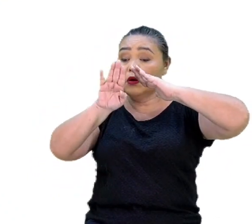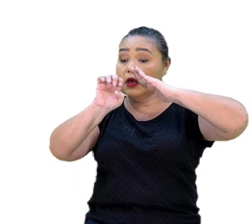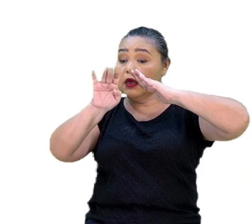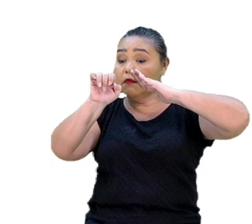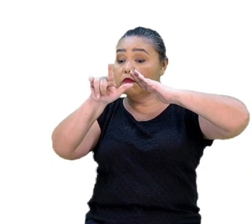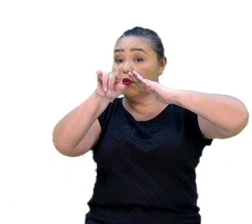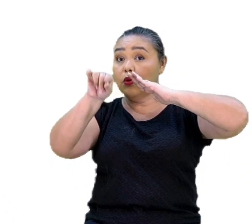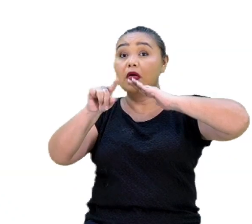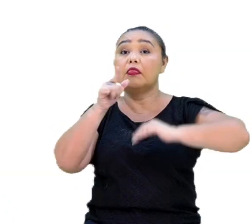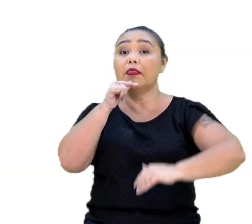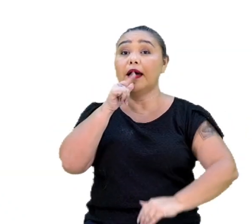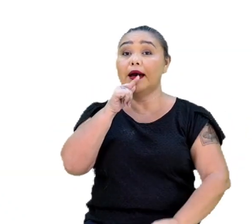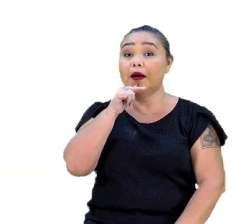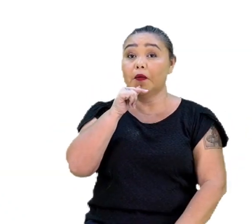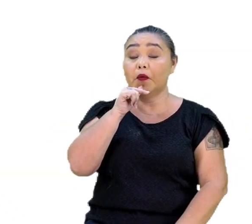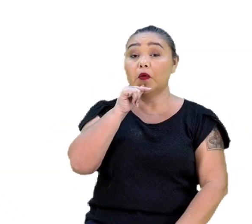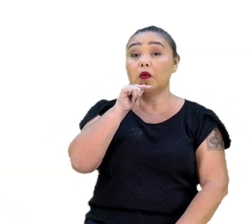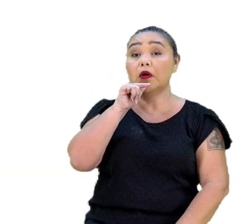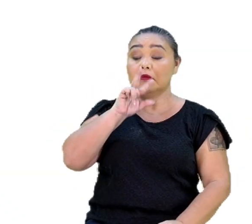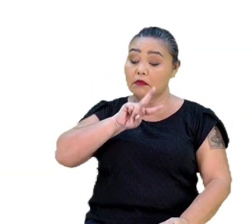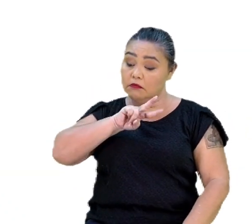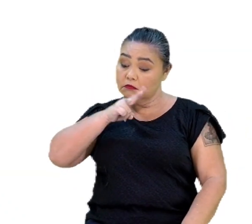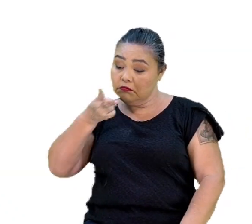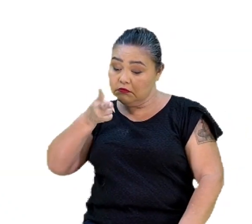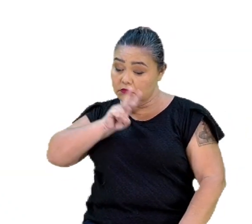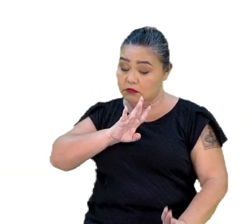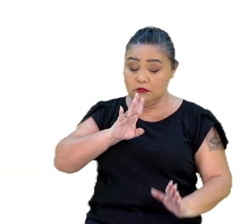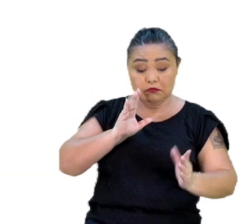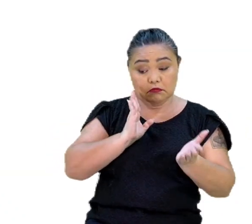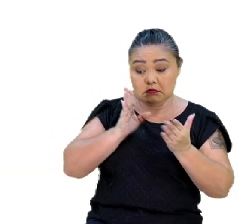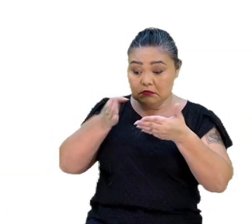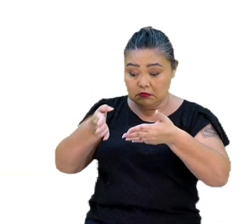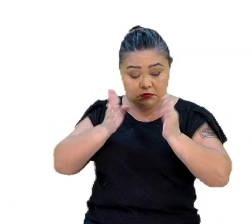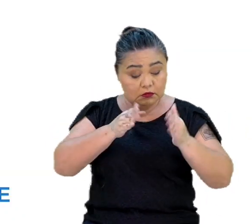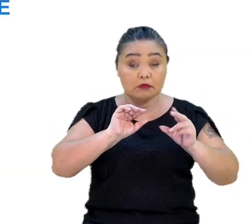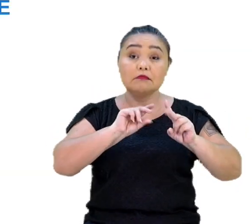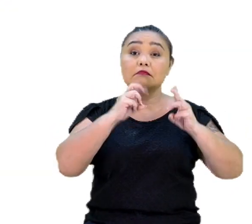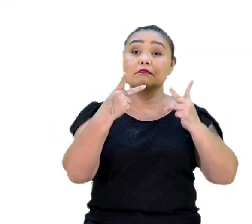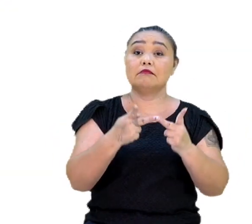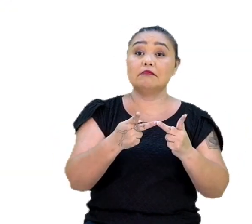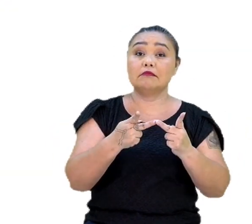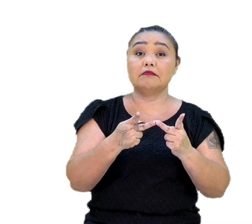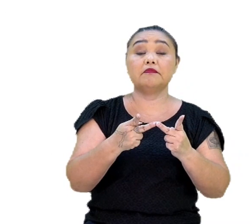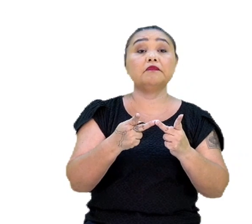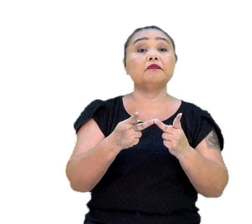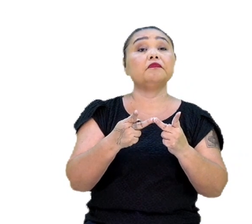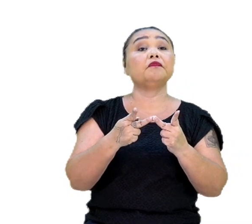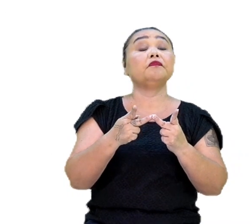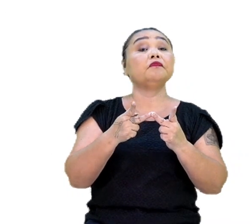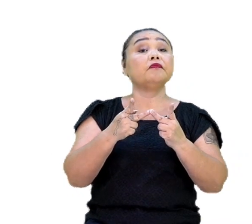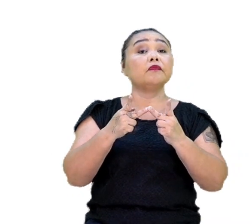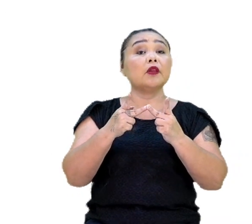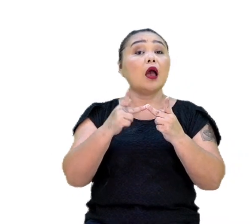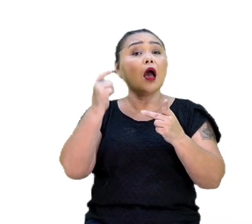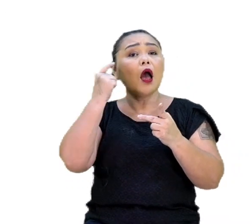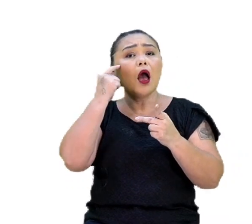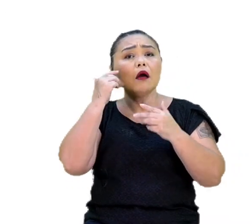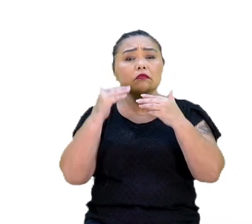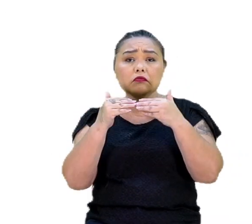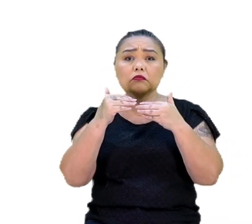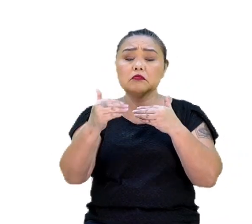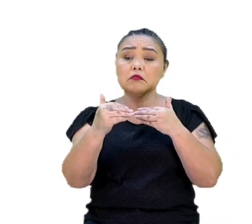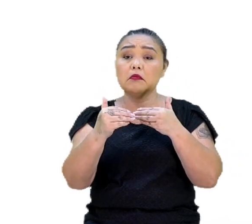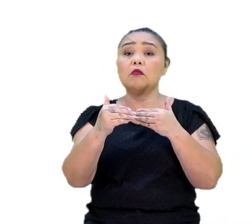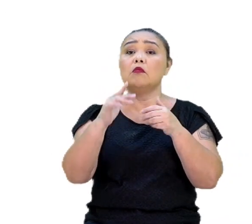da água. É uma propriedade específica da matéria. A previsão a partir dos valores